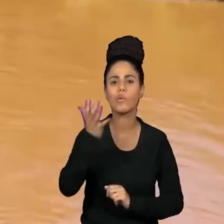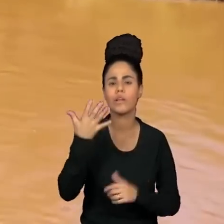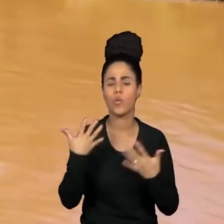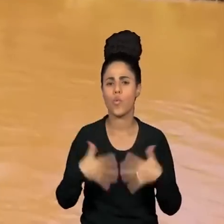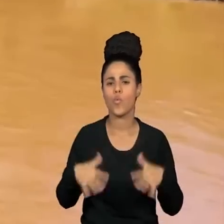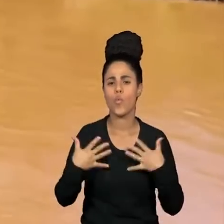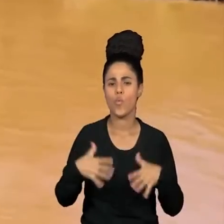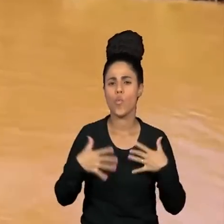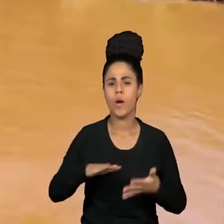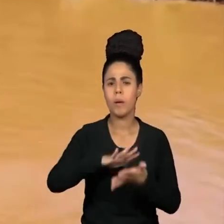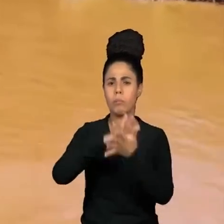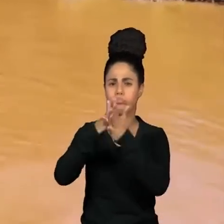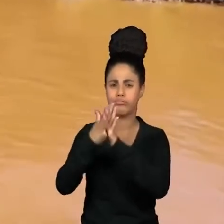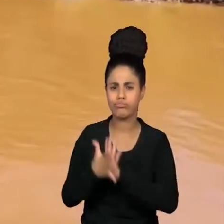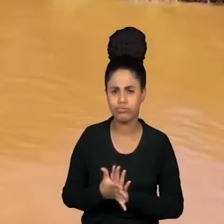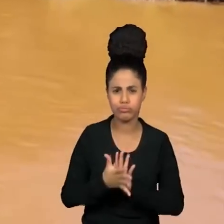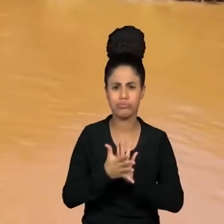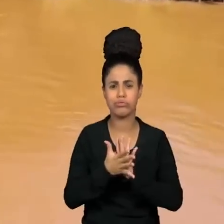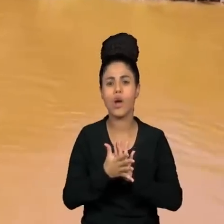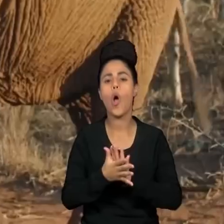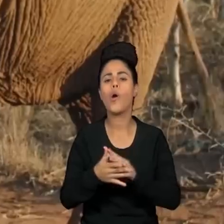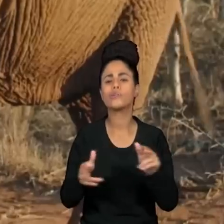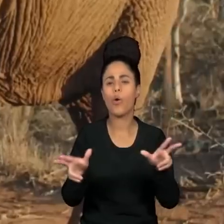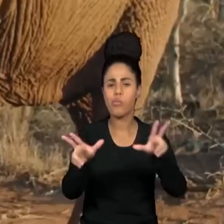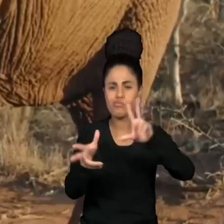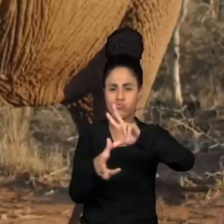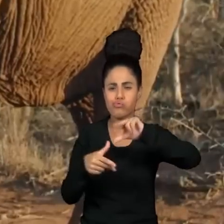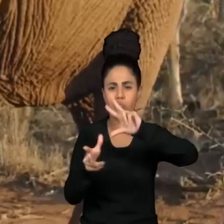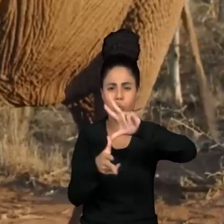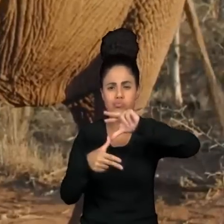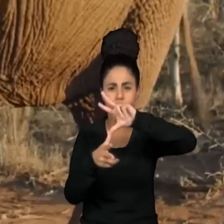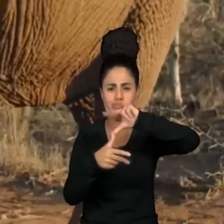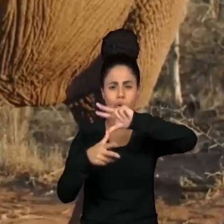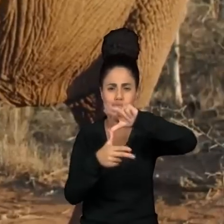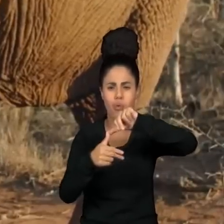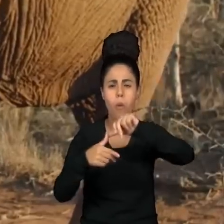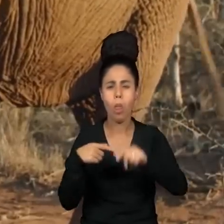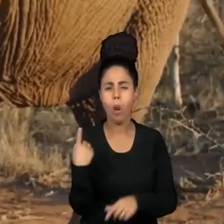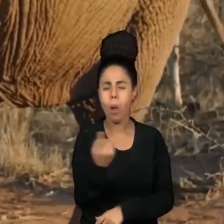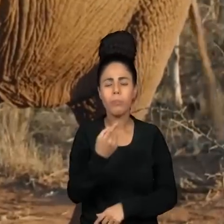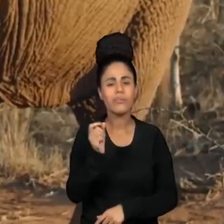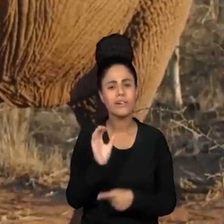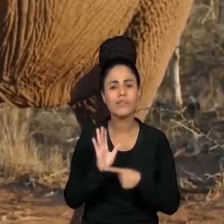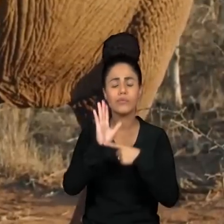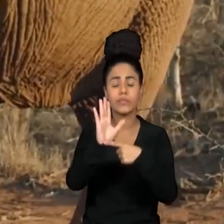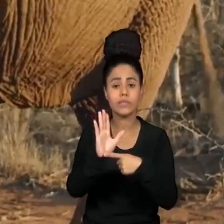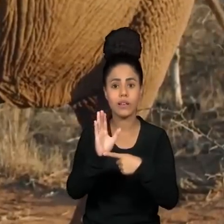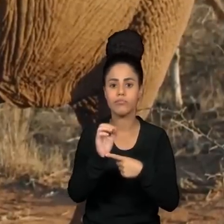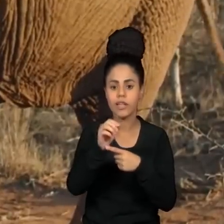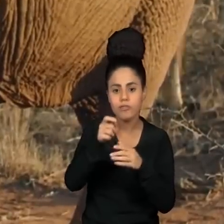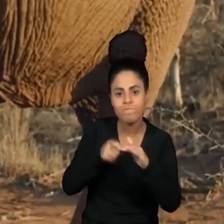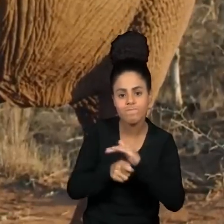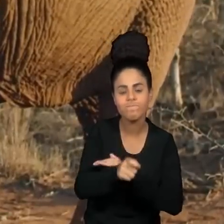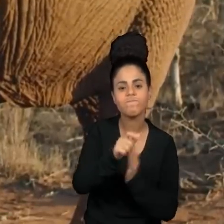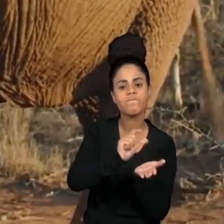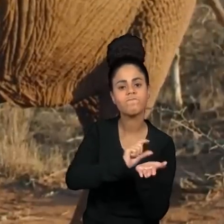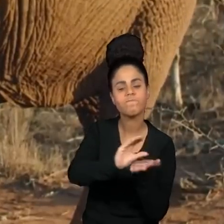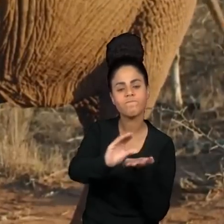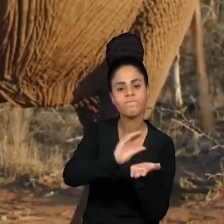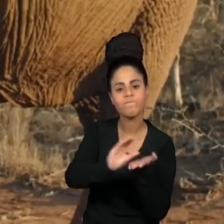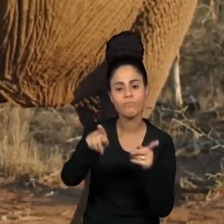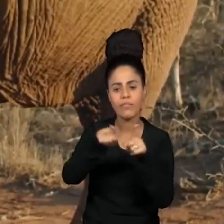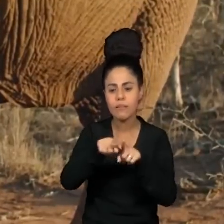extremos, como glaciação ou vulcanismo. Para reverter o quadro atual, é fundamental investir na restauração